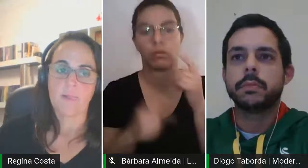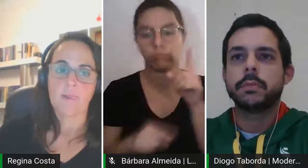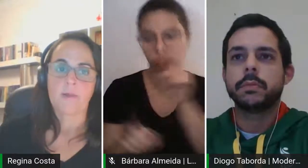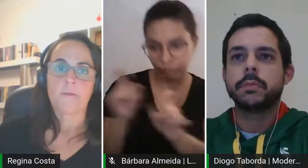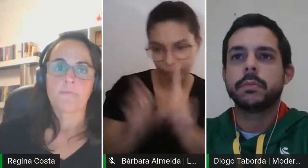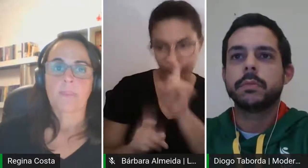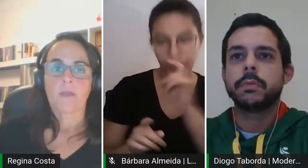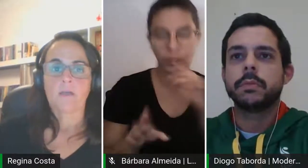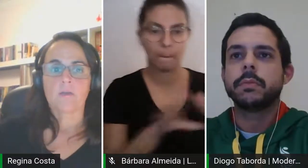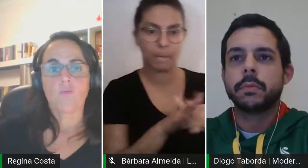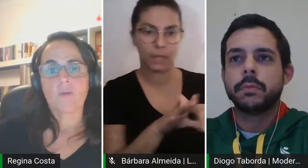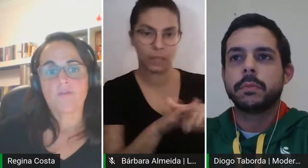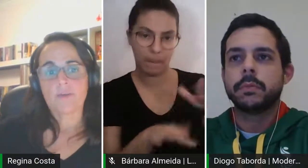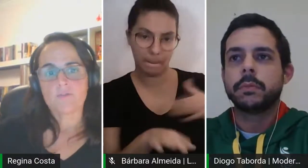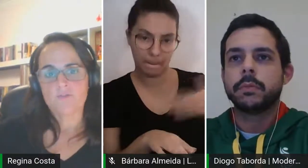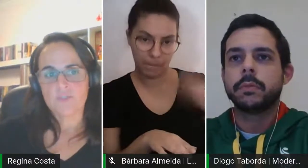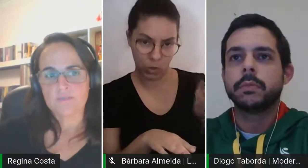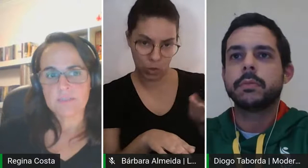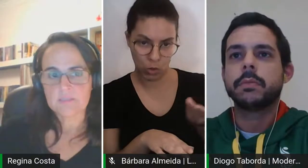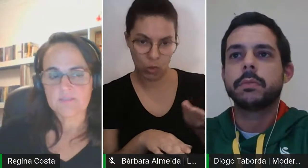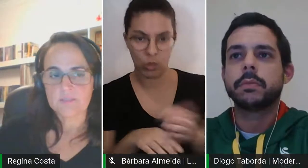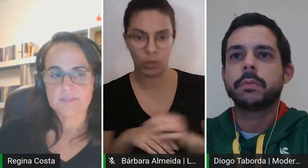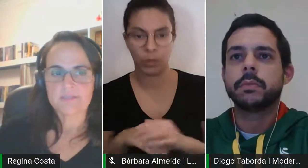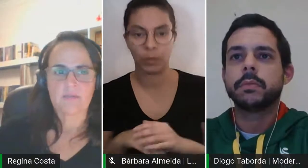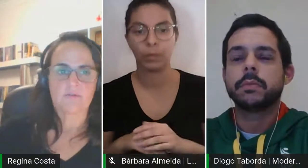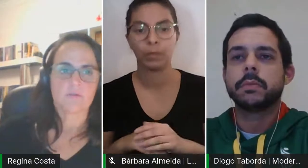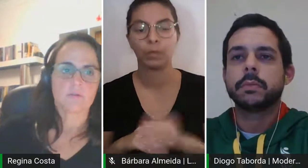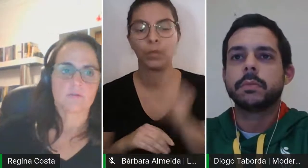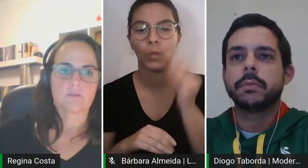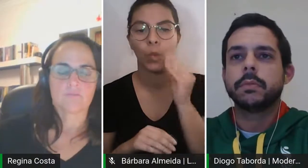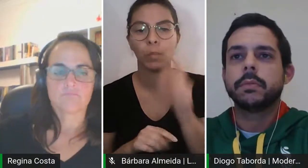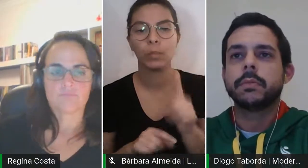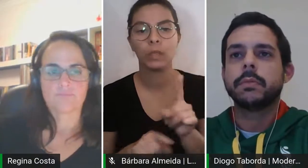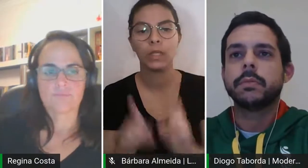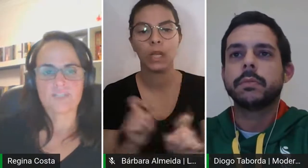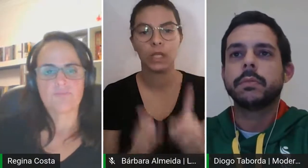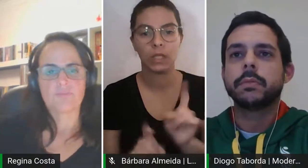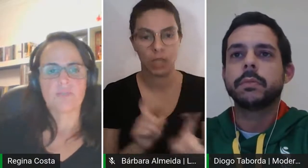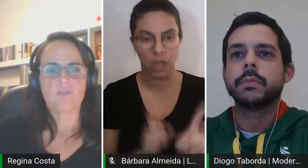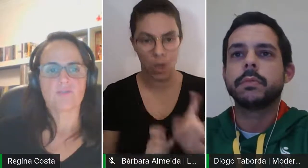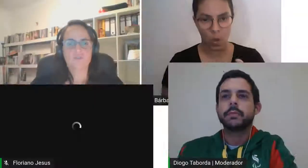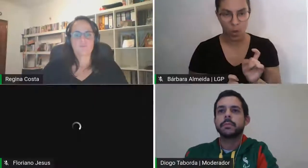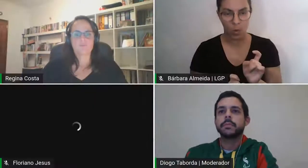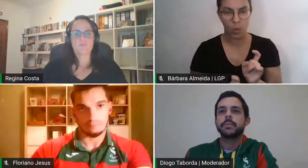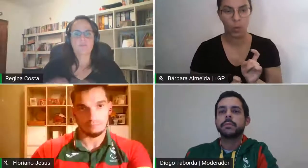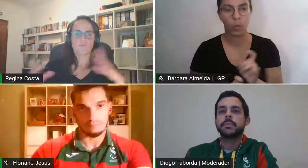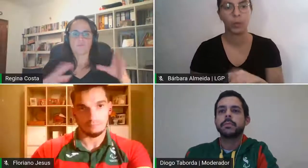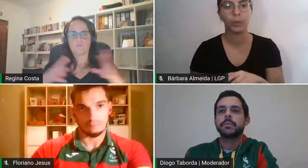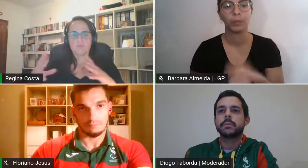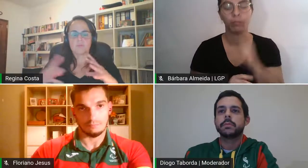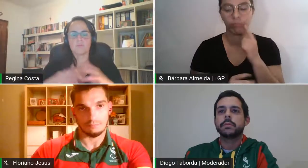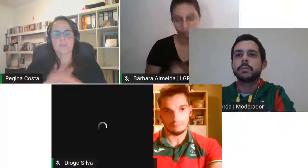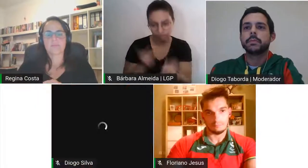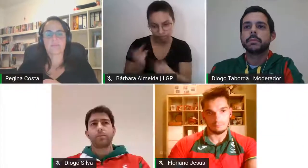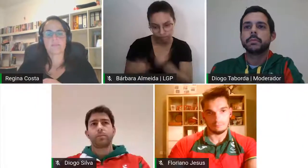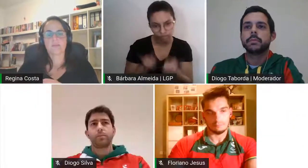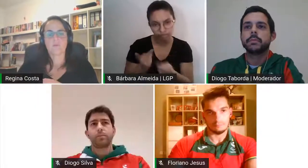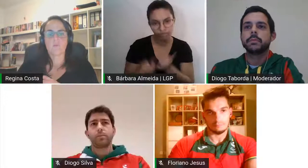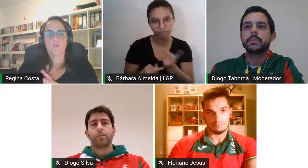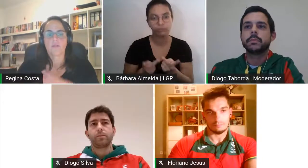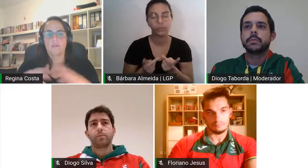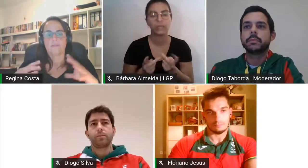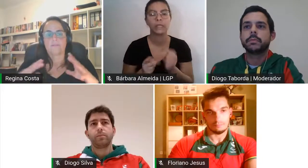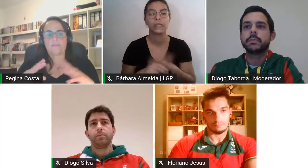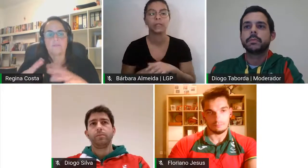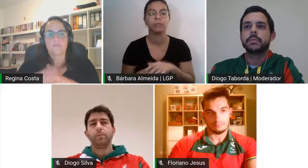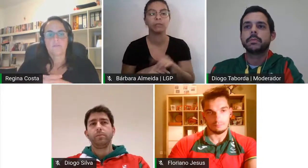participar. Como é feito o sistema de classificação? Como neste momento nós estamos um pouco numa